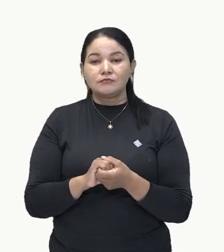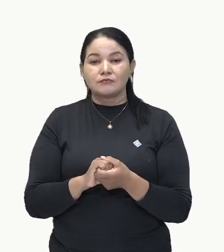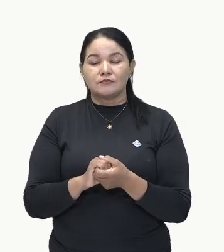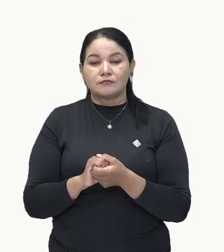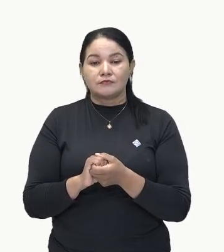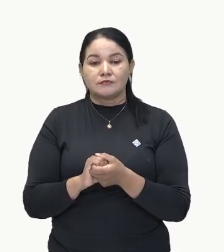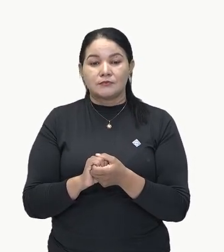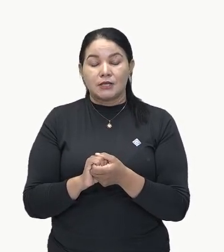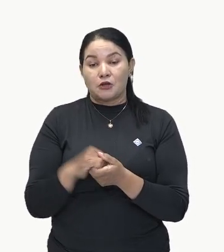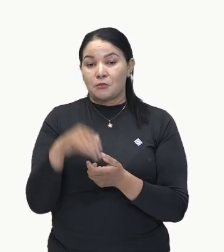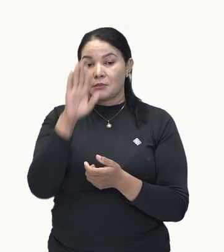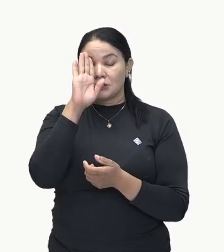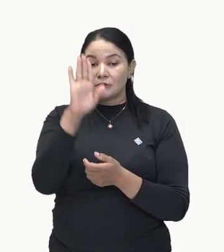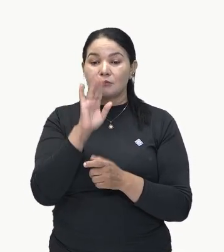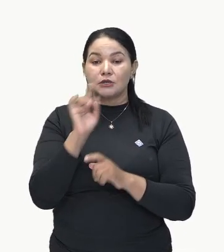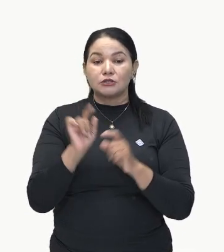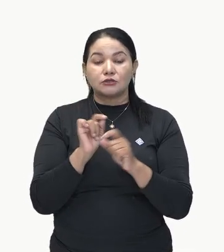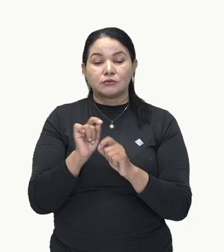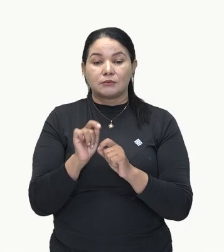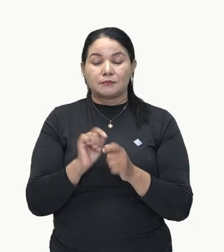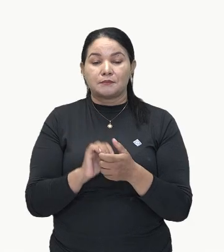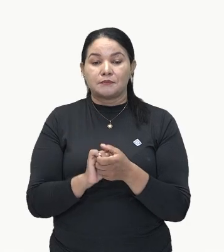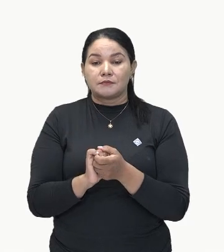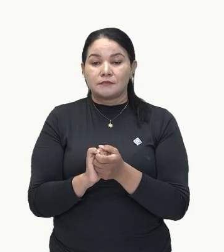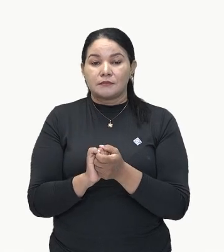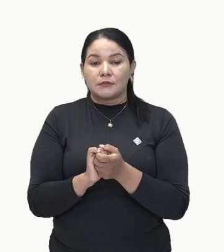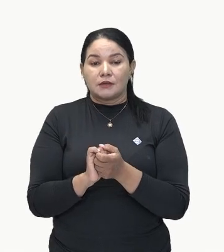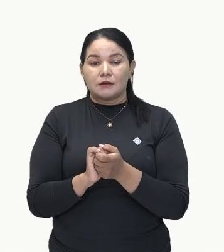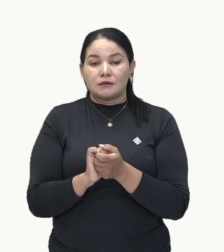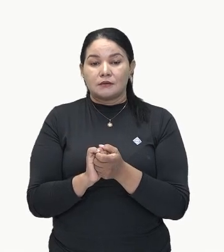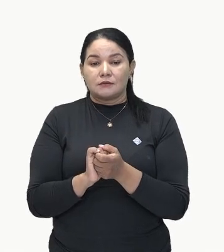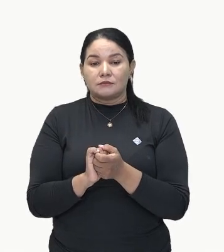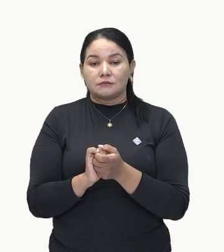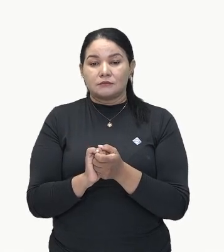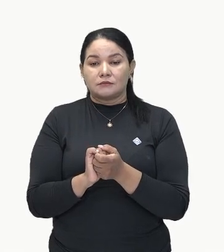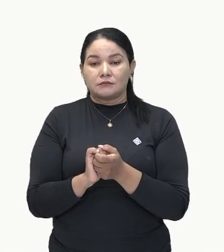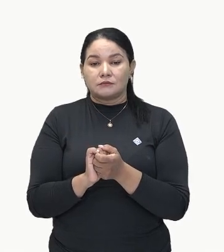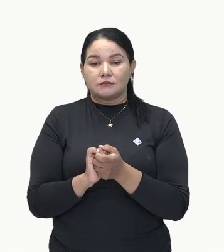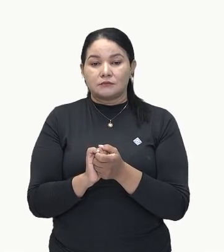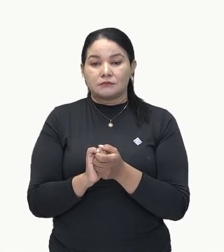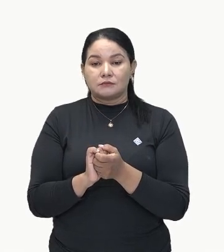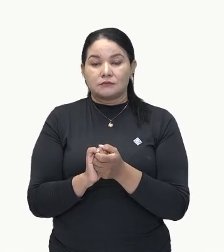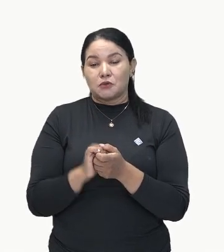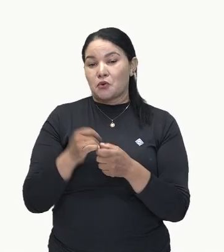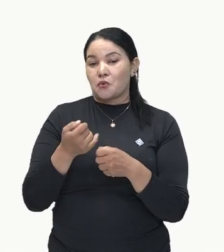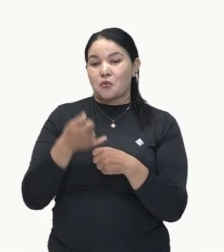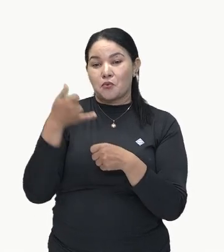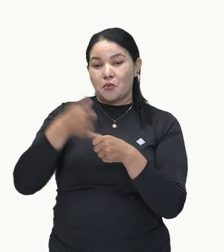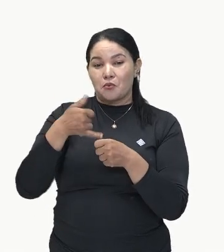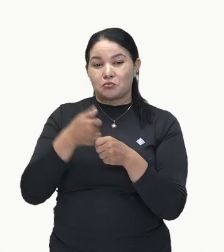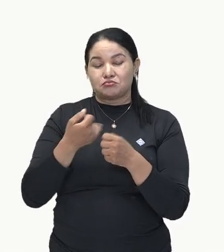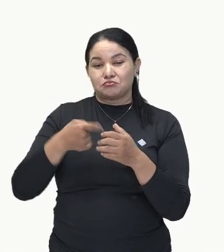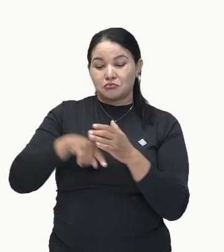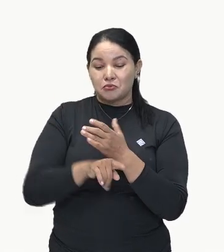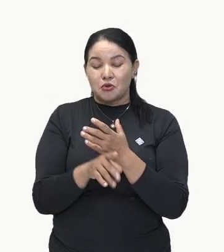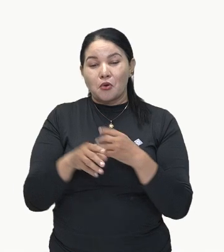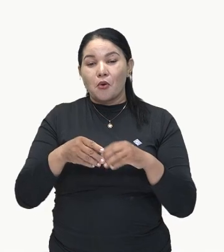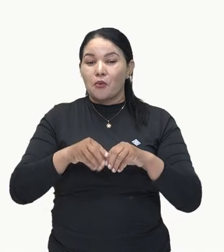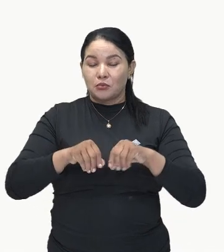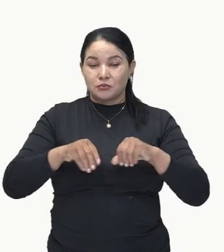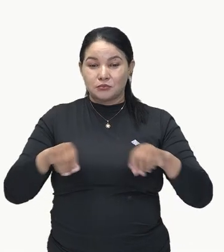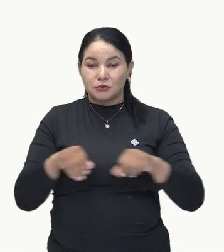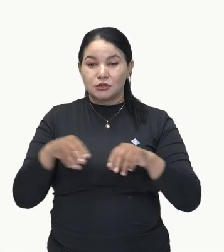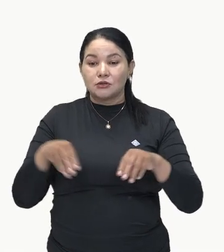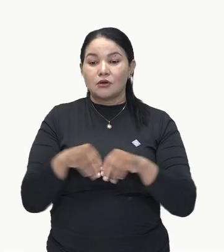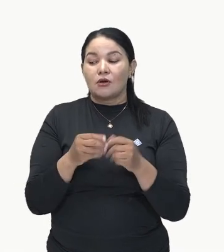né? Principalmente por conta do alto consumo de combustíveis fósseis, que pega ali o petróleo, o